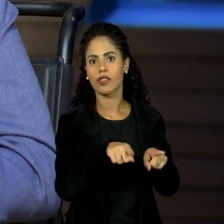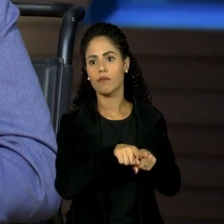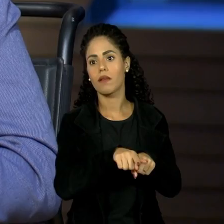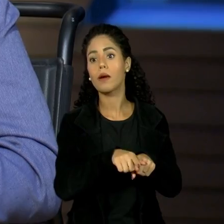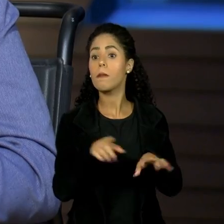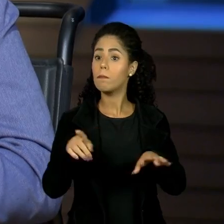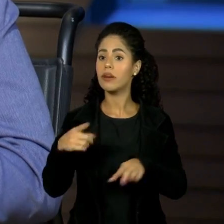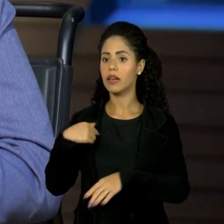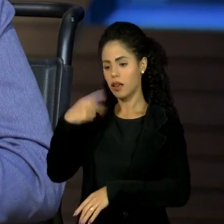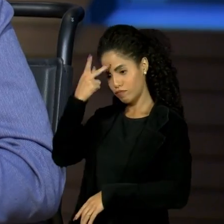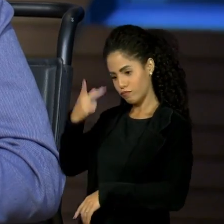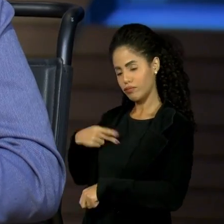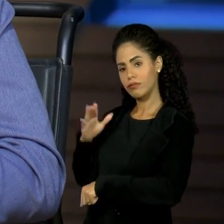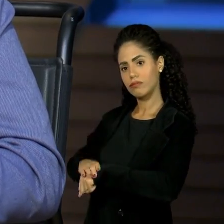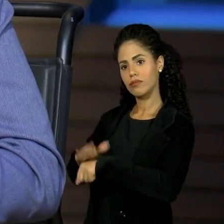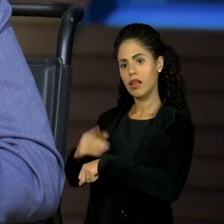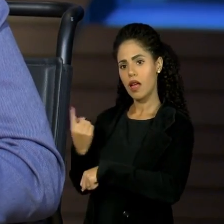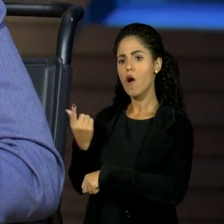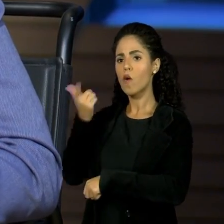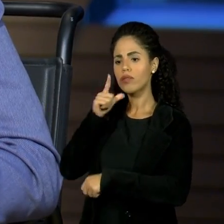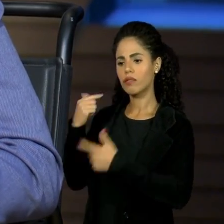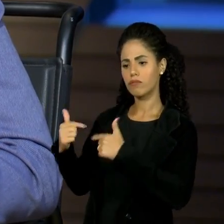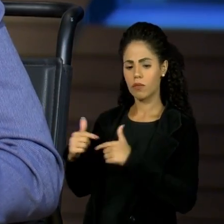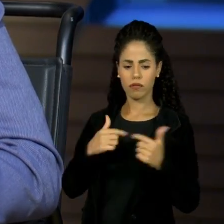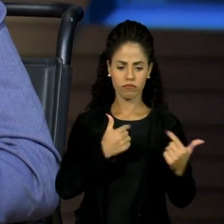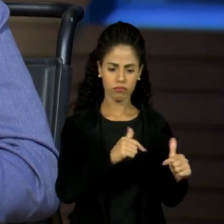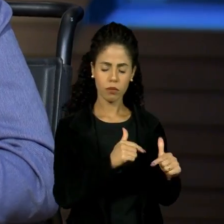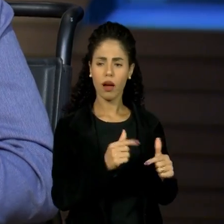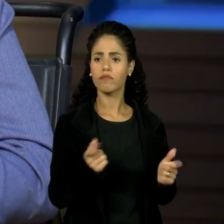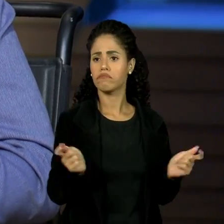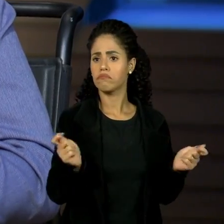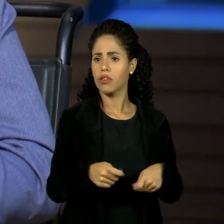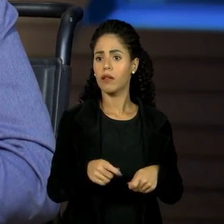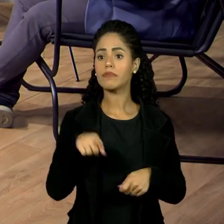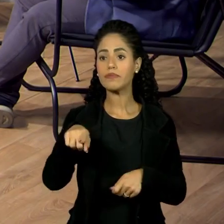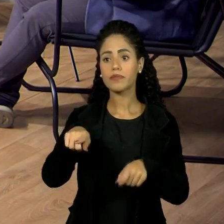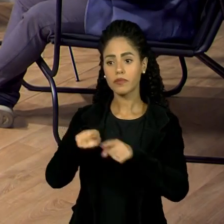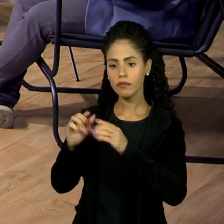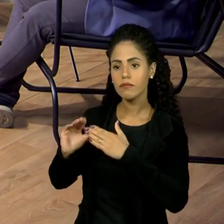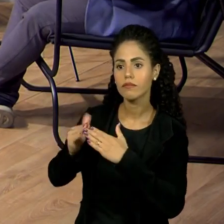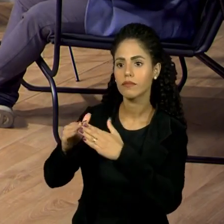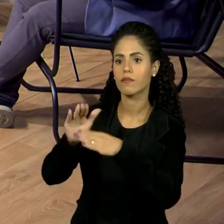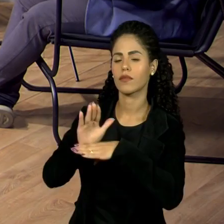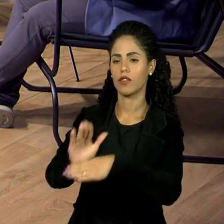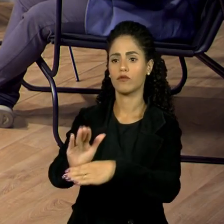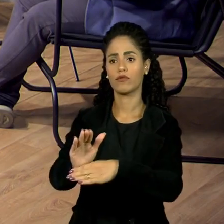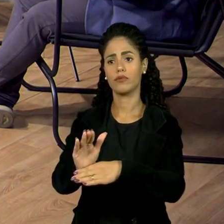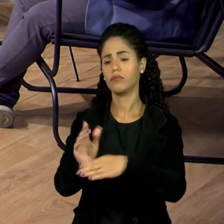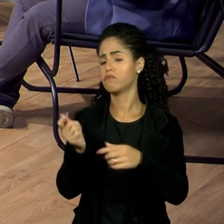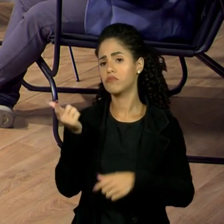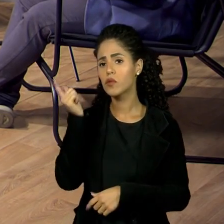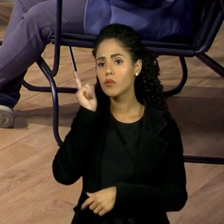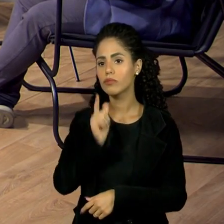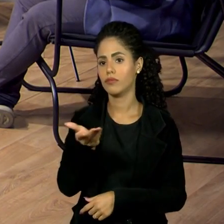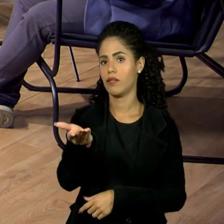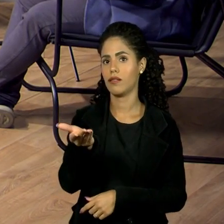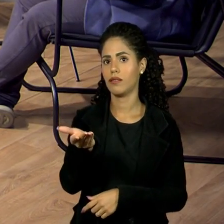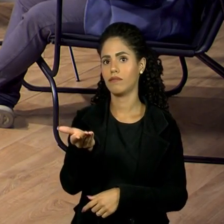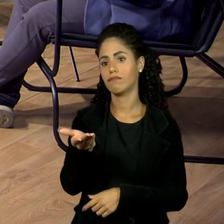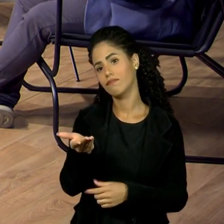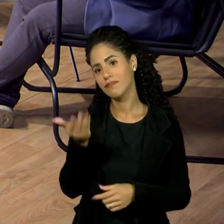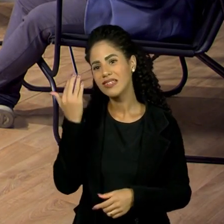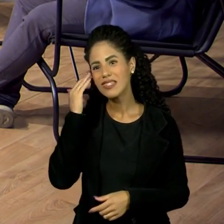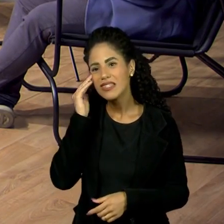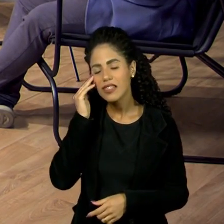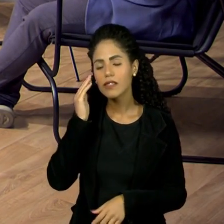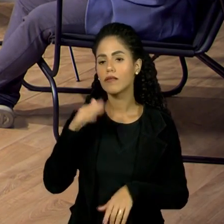informal, fez com que essas pessoas da própria comunidade que atuam ajudando umas às outras não tenham mais aquele tempo